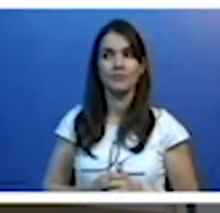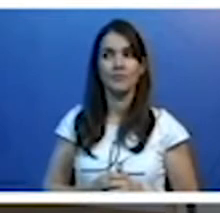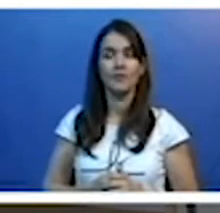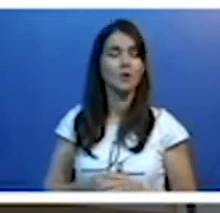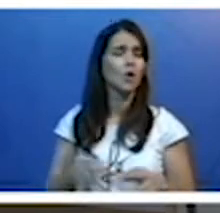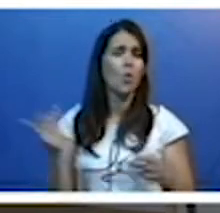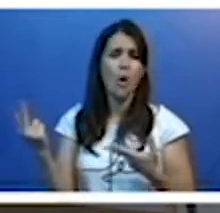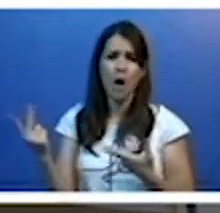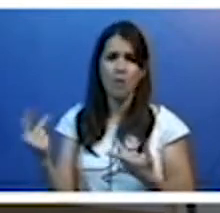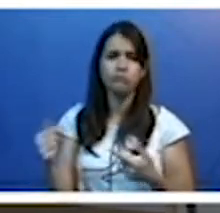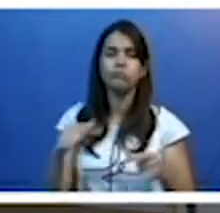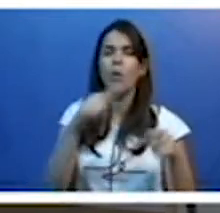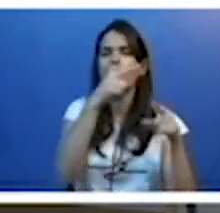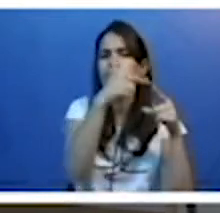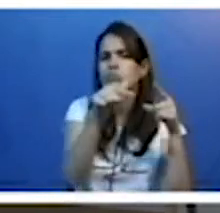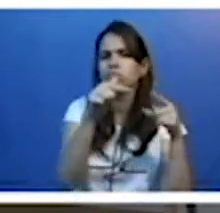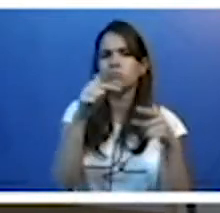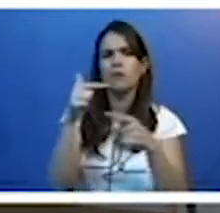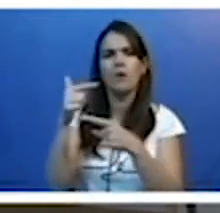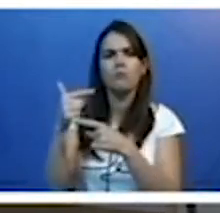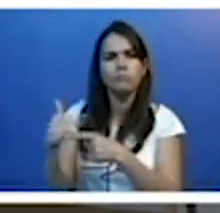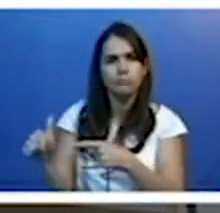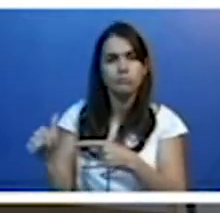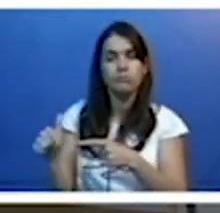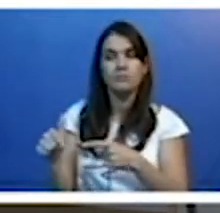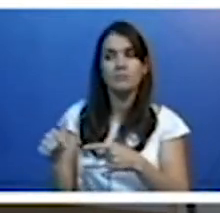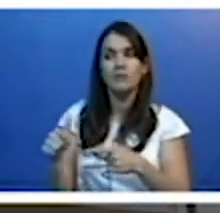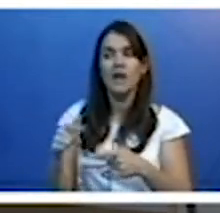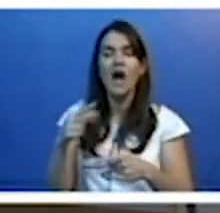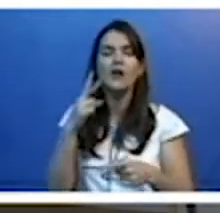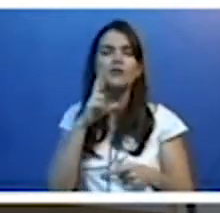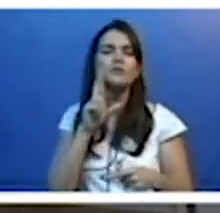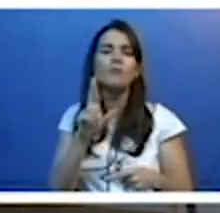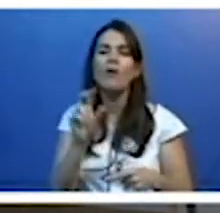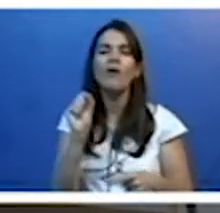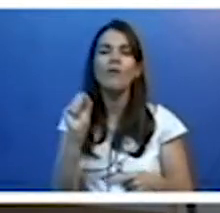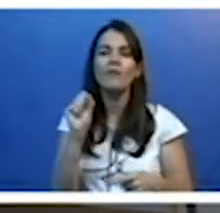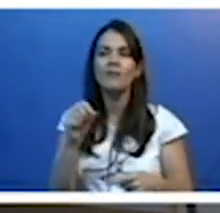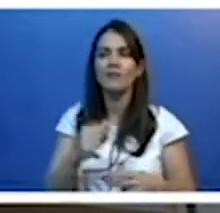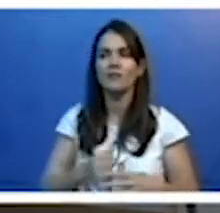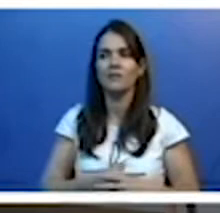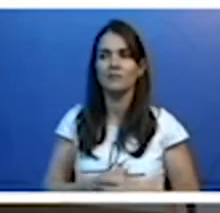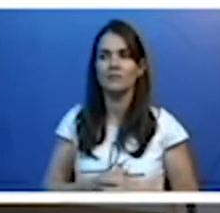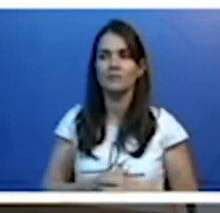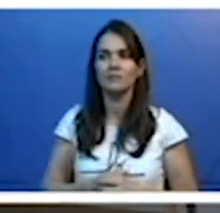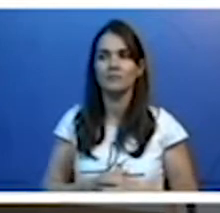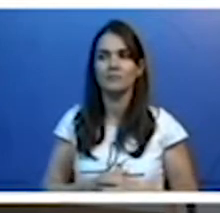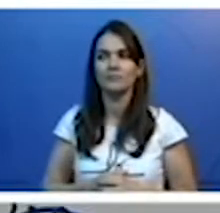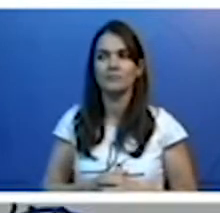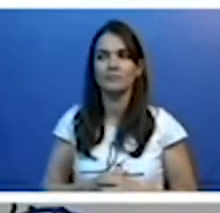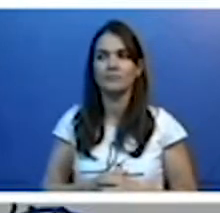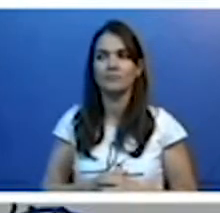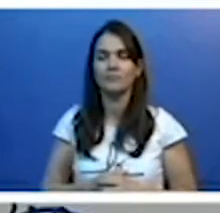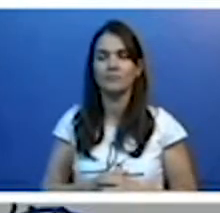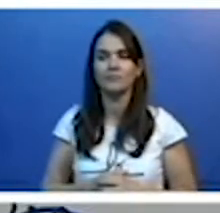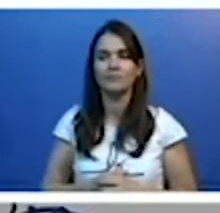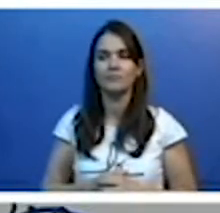também, nós vamos ter nosso resultado final. Fazer de preto aqui embaixo.